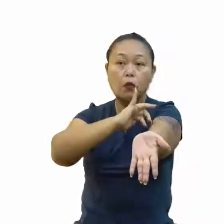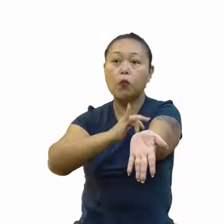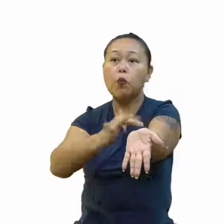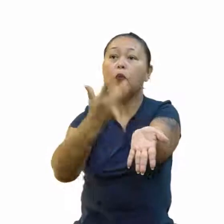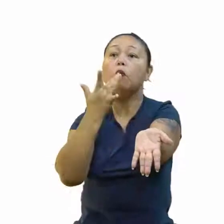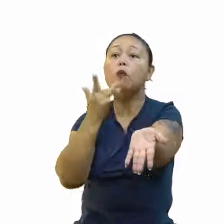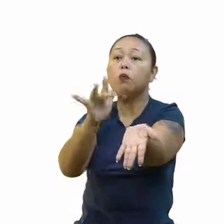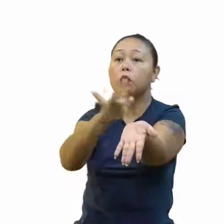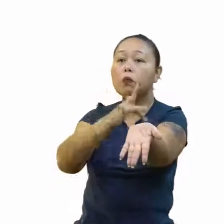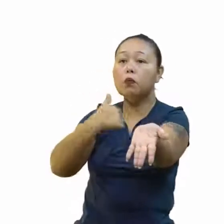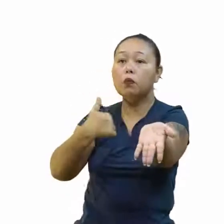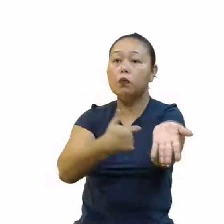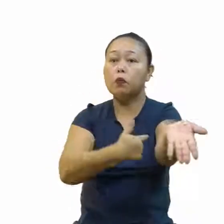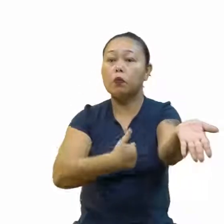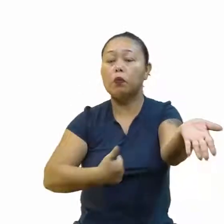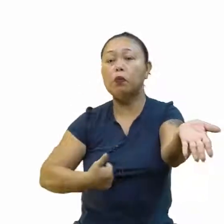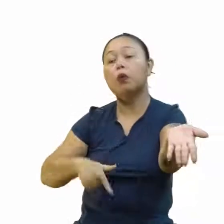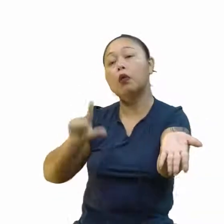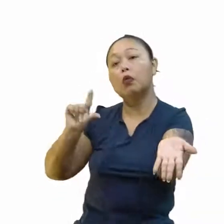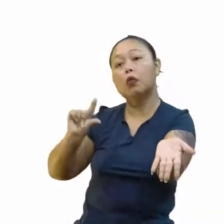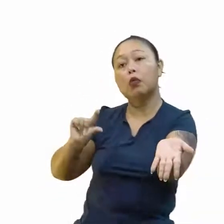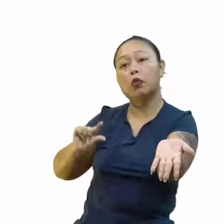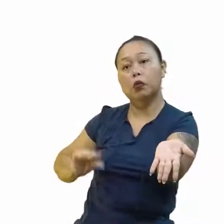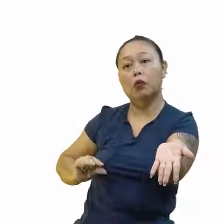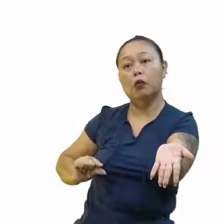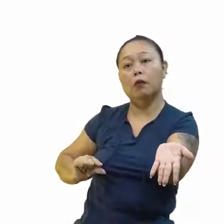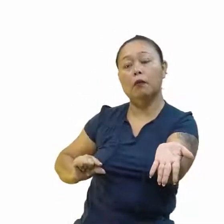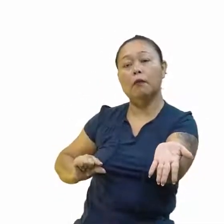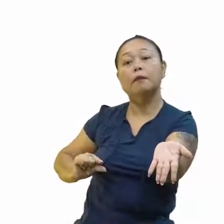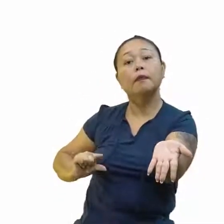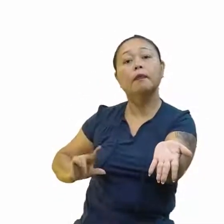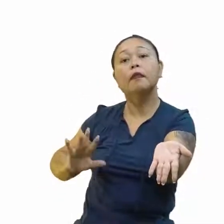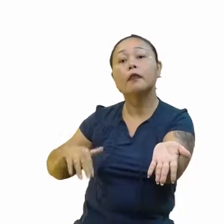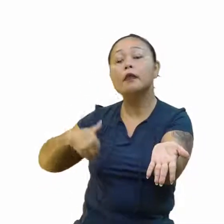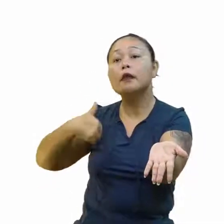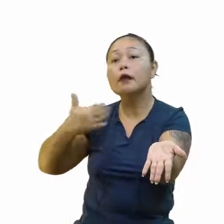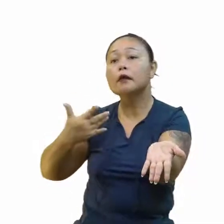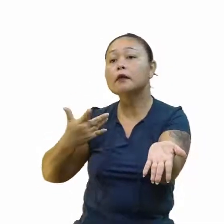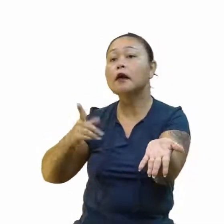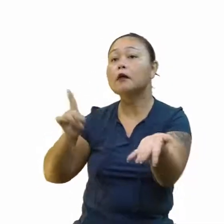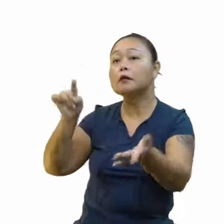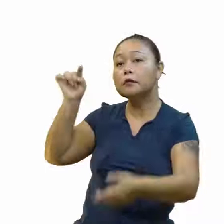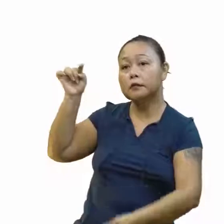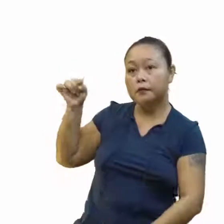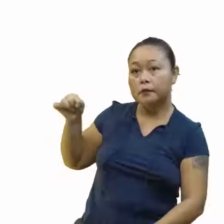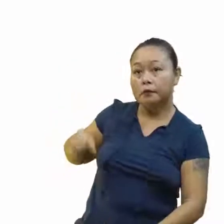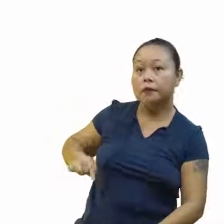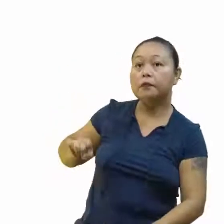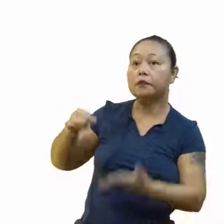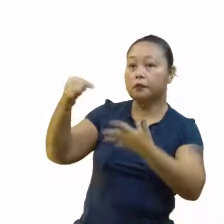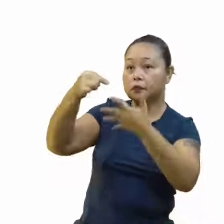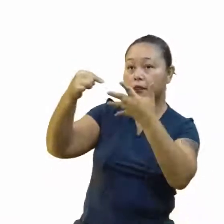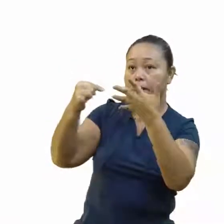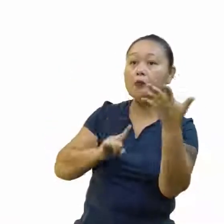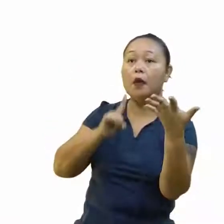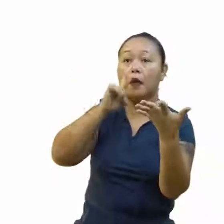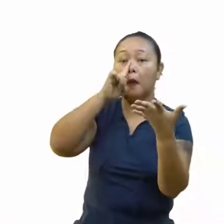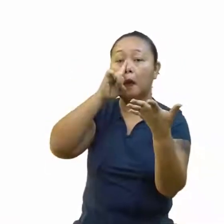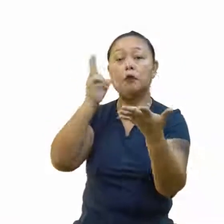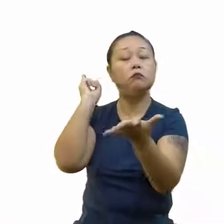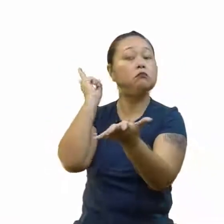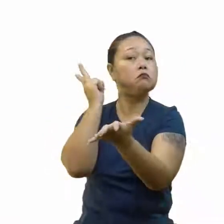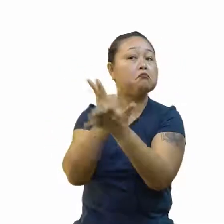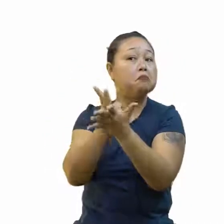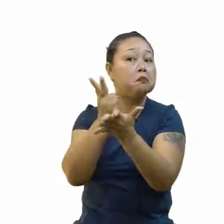sanguíneo vai ser diminuída. Em relação aos fatores de risco, a gente percebe que é os mesmos que a gente